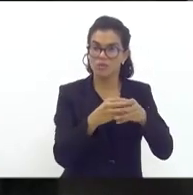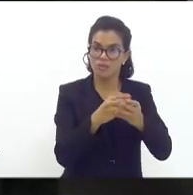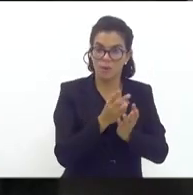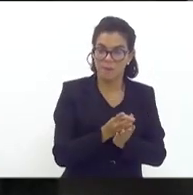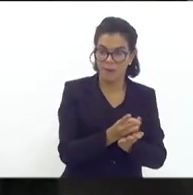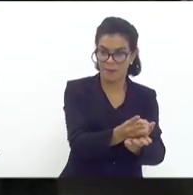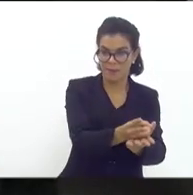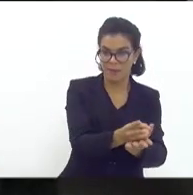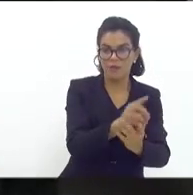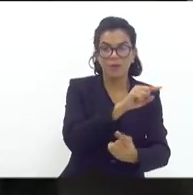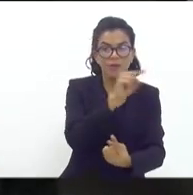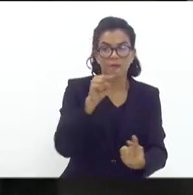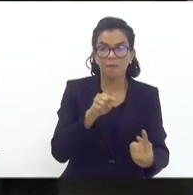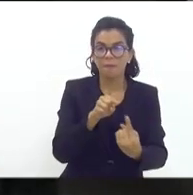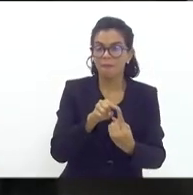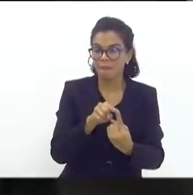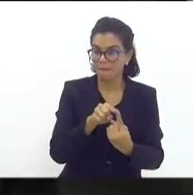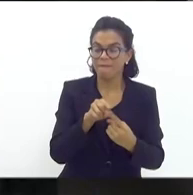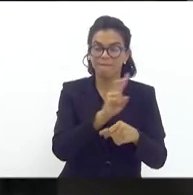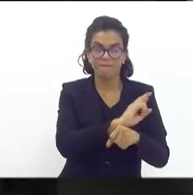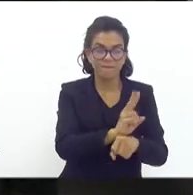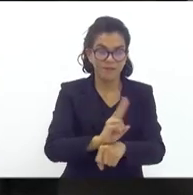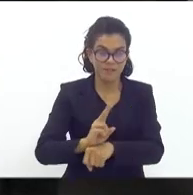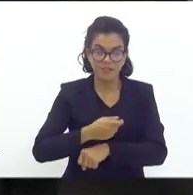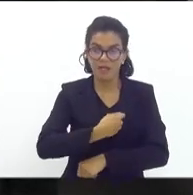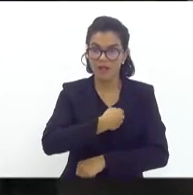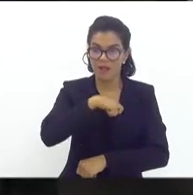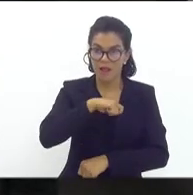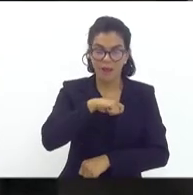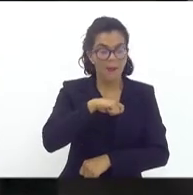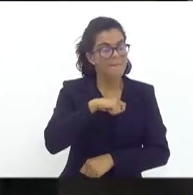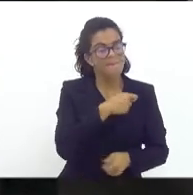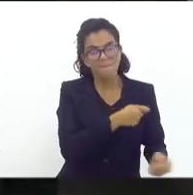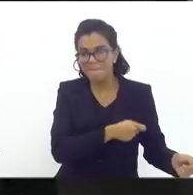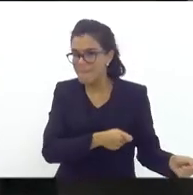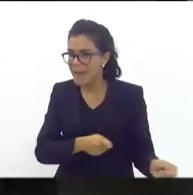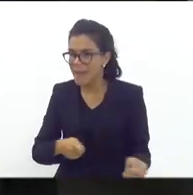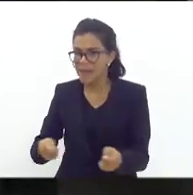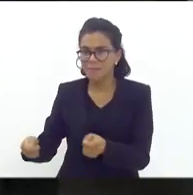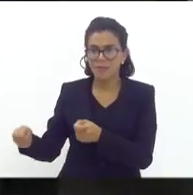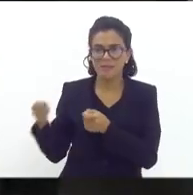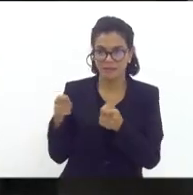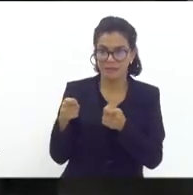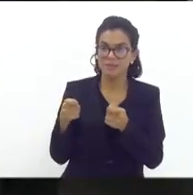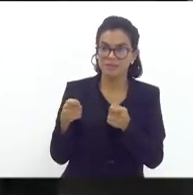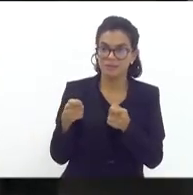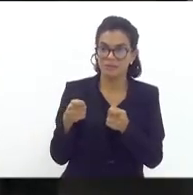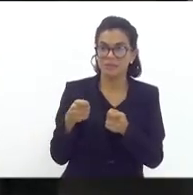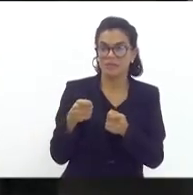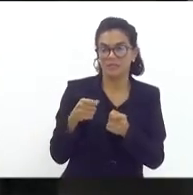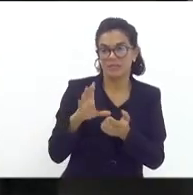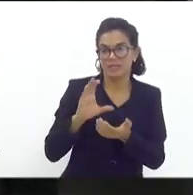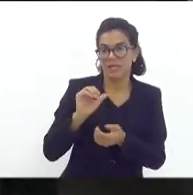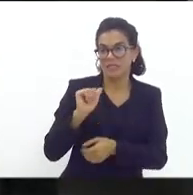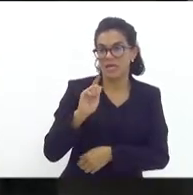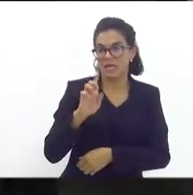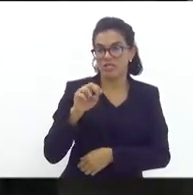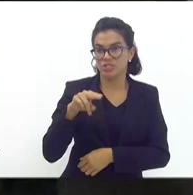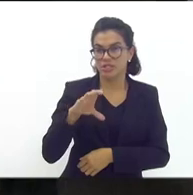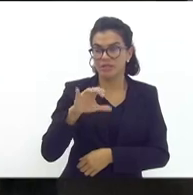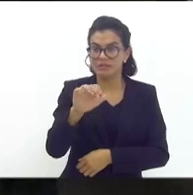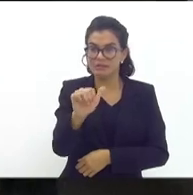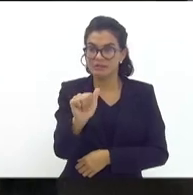nessa casa com a função de fiscalizar e monitorar permanentemente a atuação das agências de reguladoras